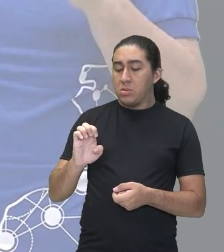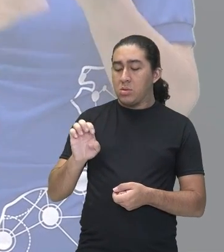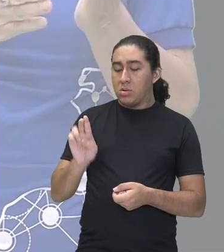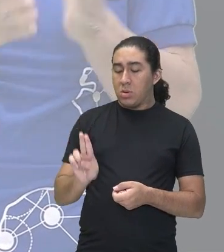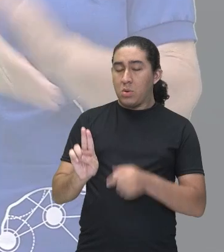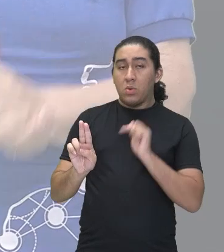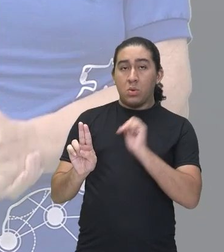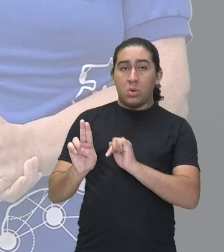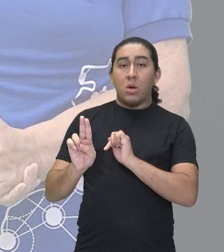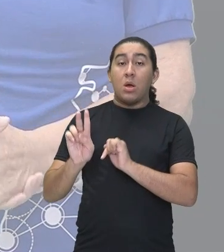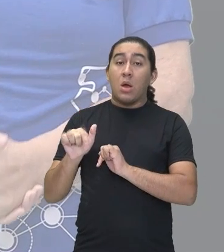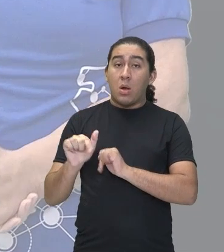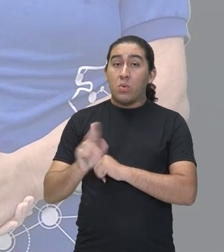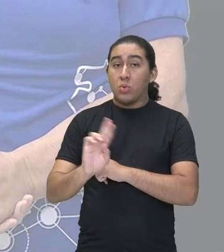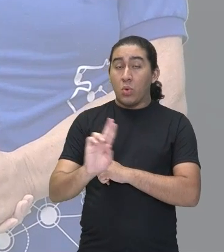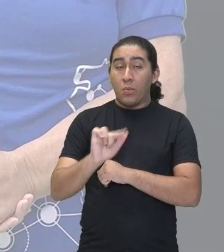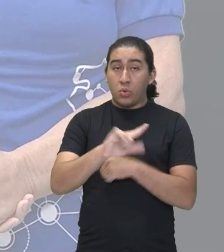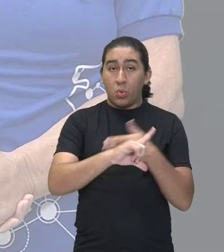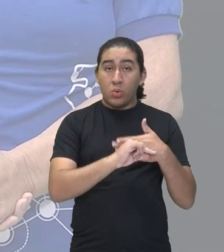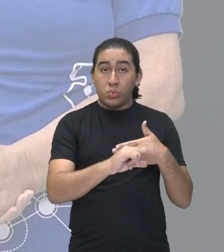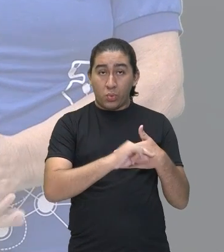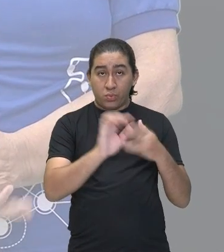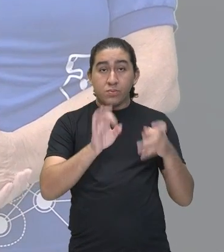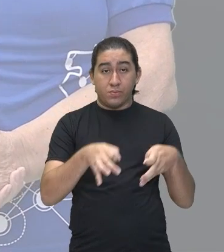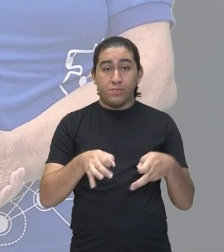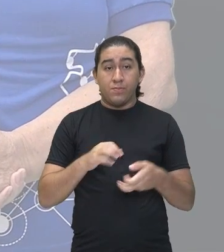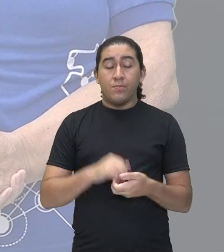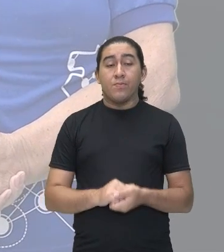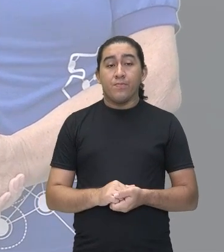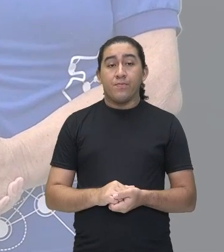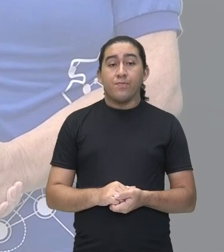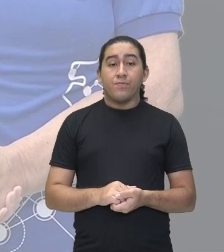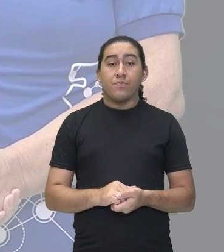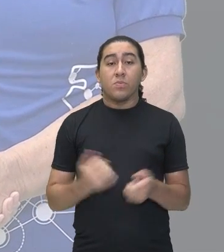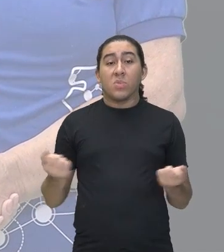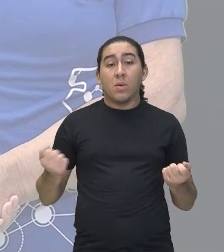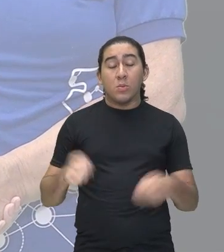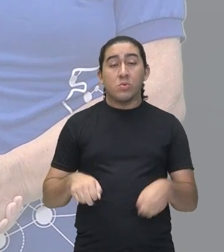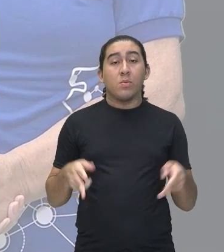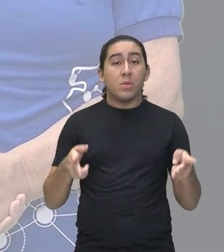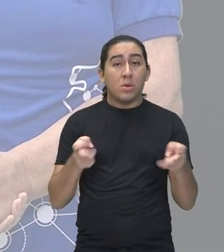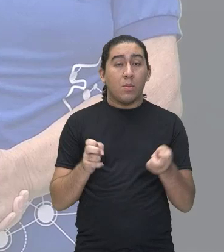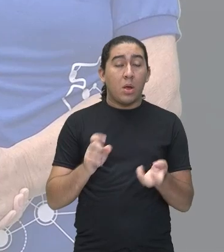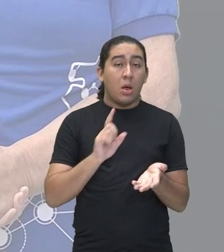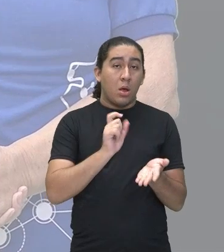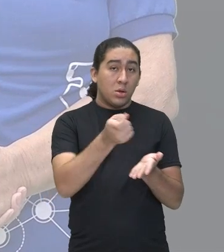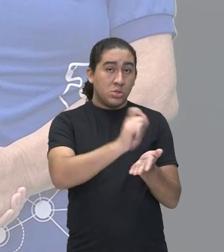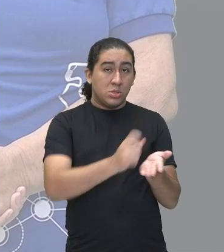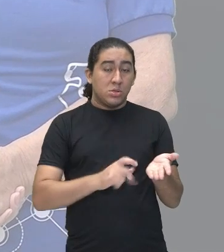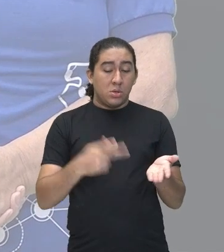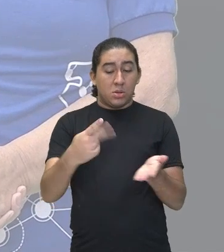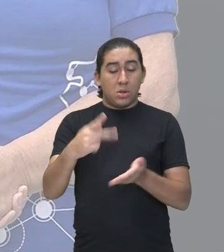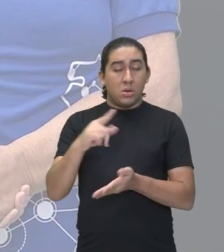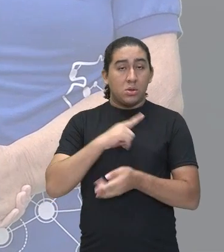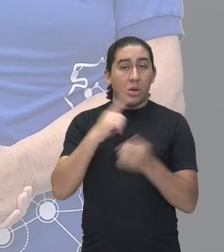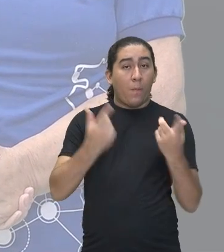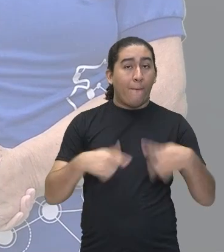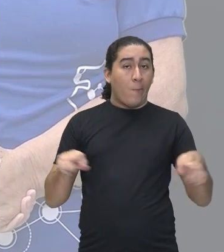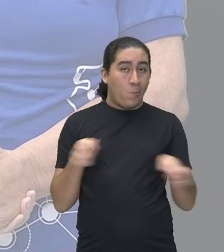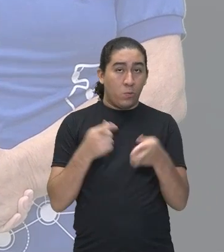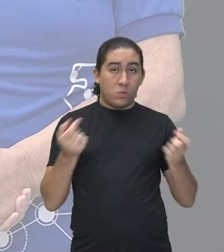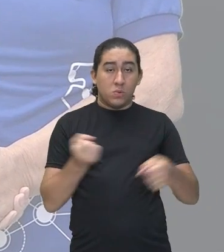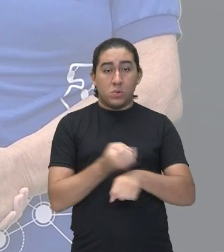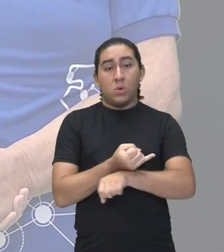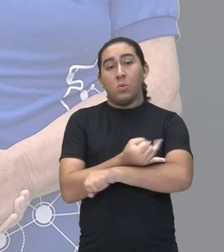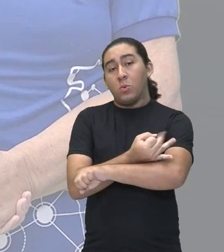Dirceu, Dirceu é esse Gonzaga. Podemos notar que a sua escrita está carregada de lirismo,